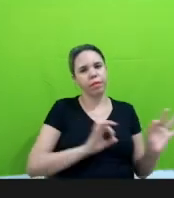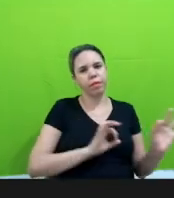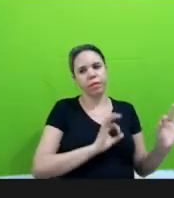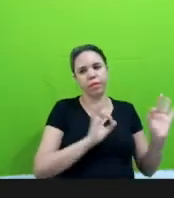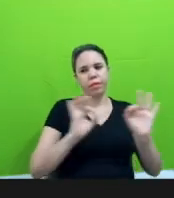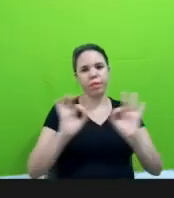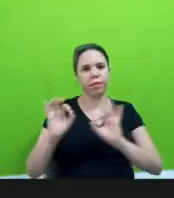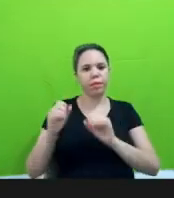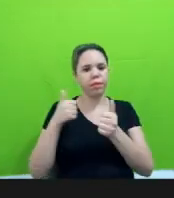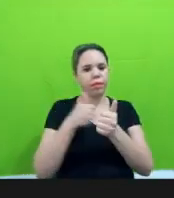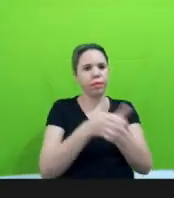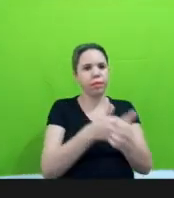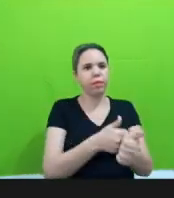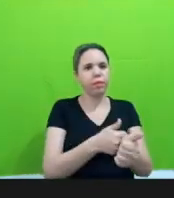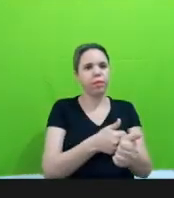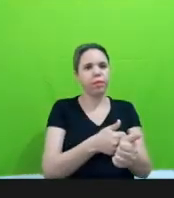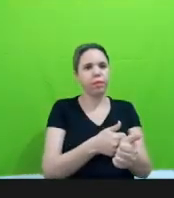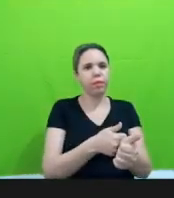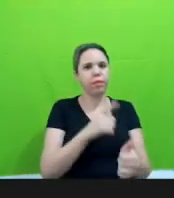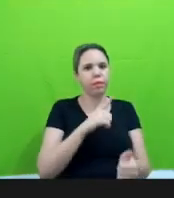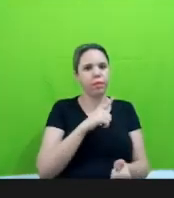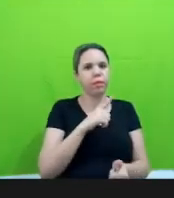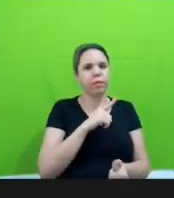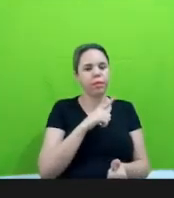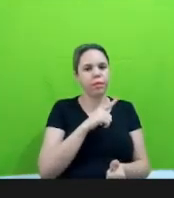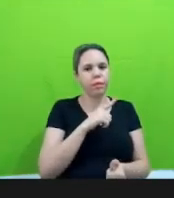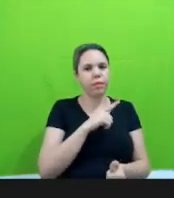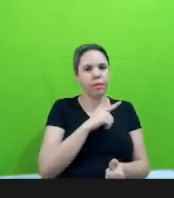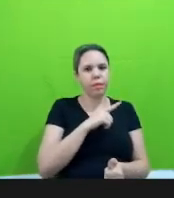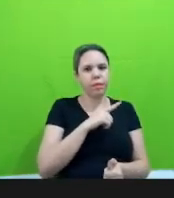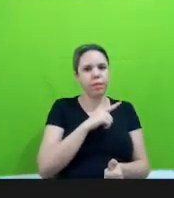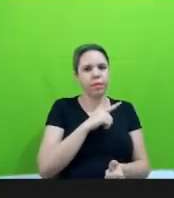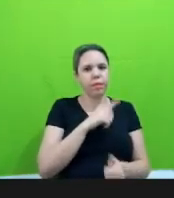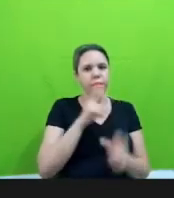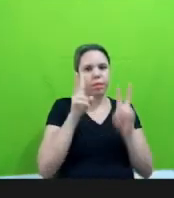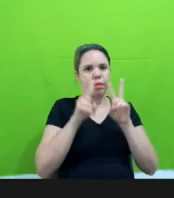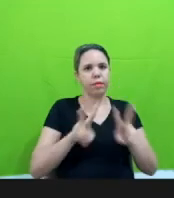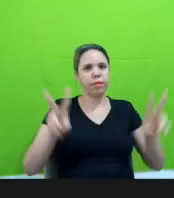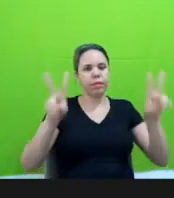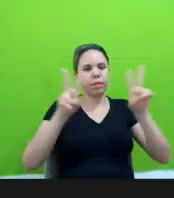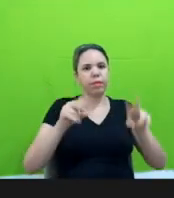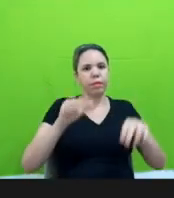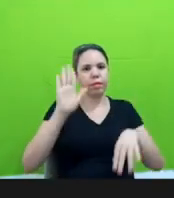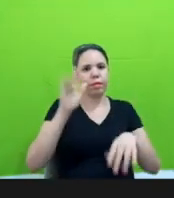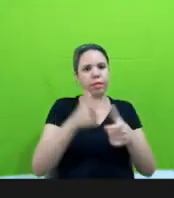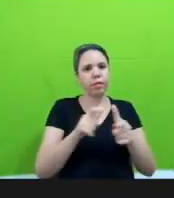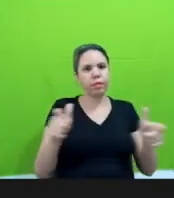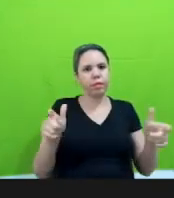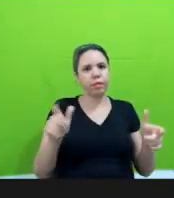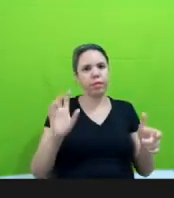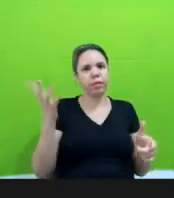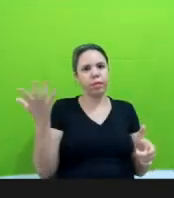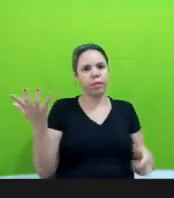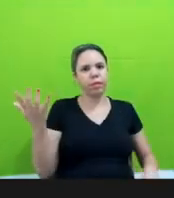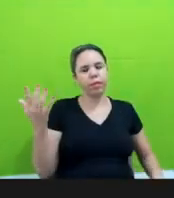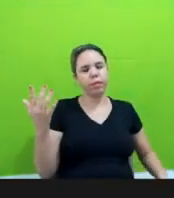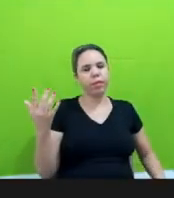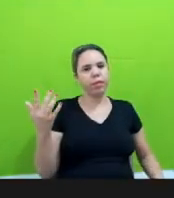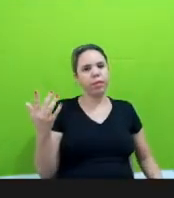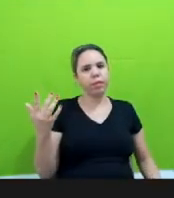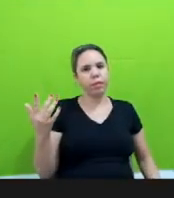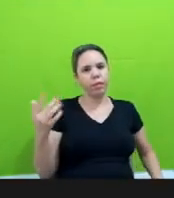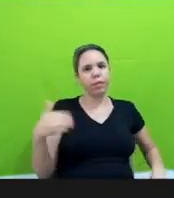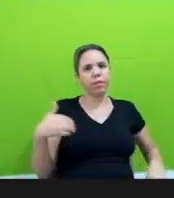forma constante, para que a gente realmente tenha uma visão mais ampla sobre o que está acontecendo no dia a dia, né? E o que está